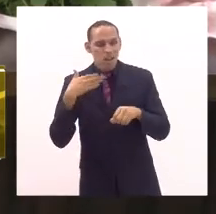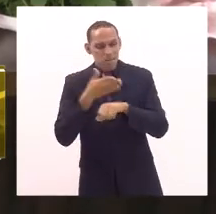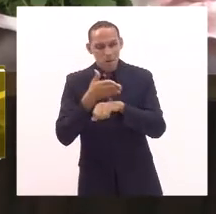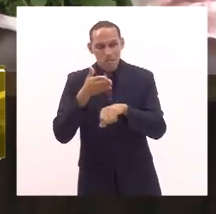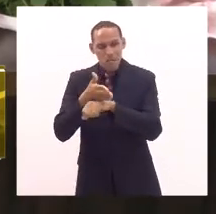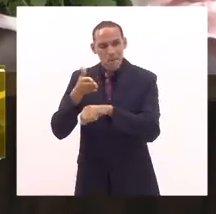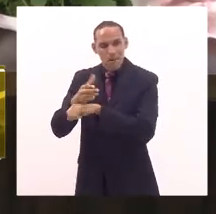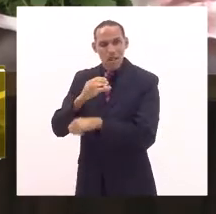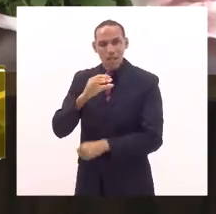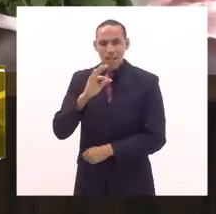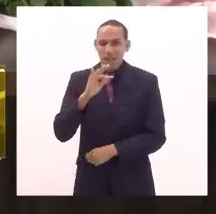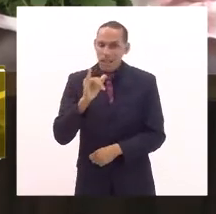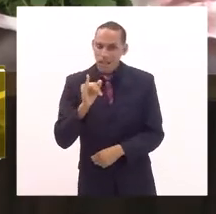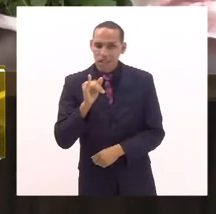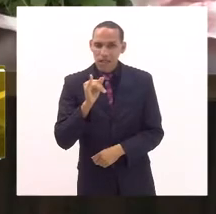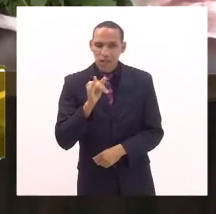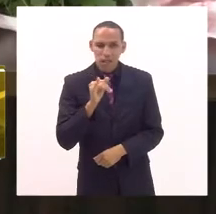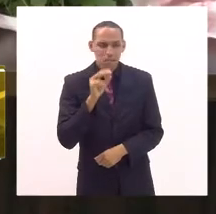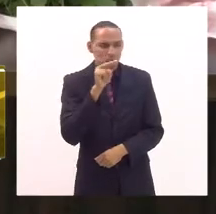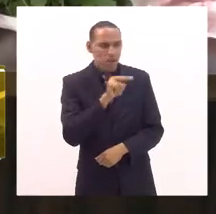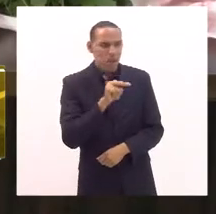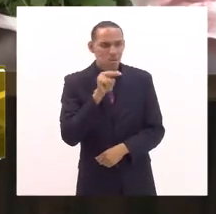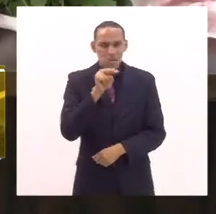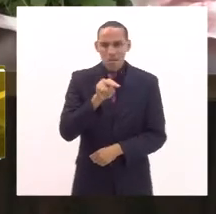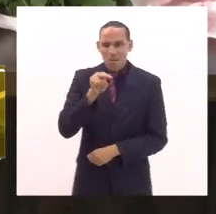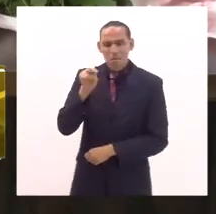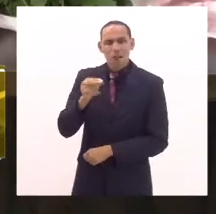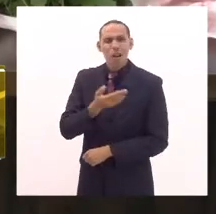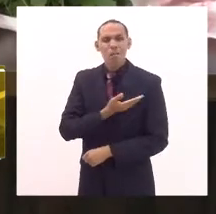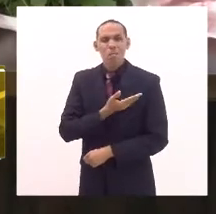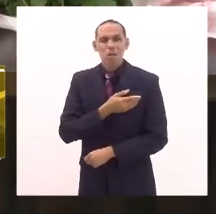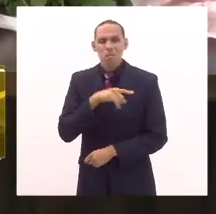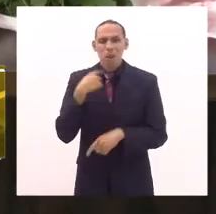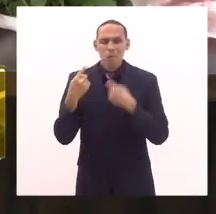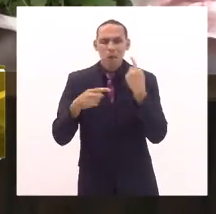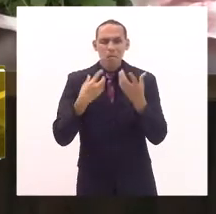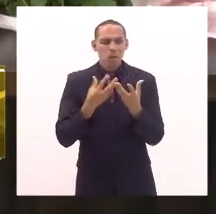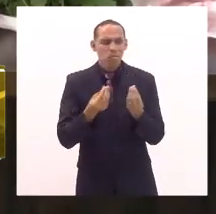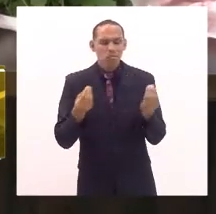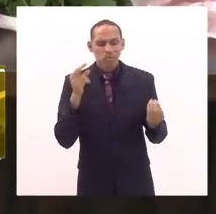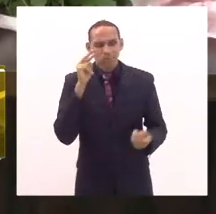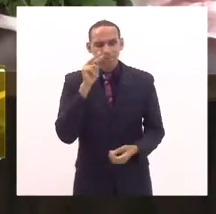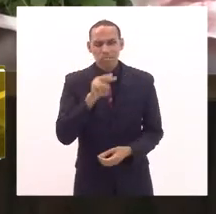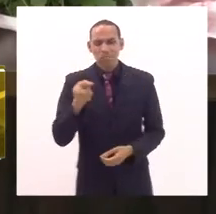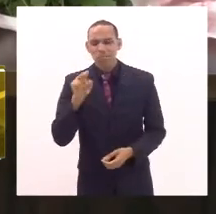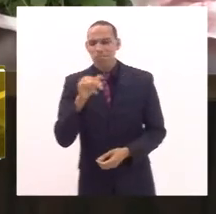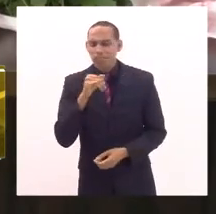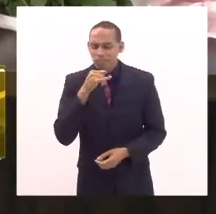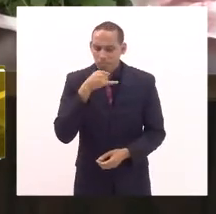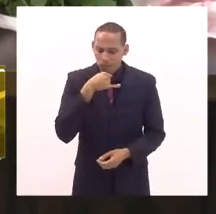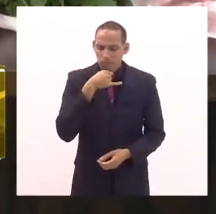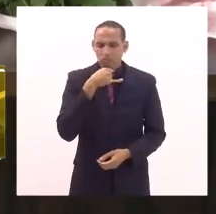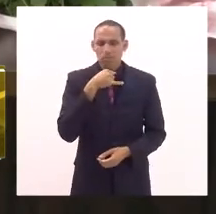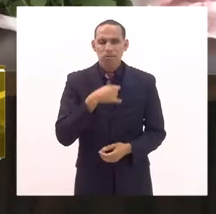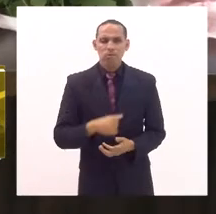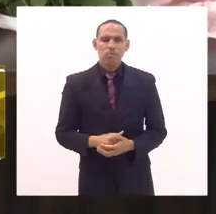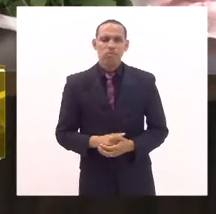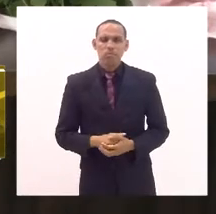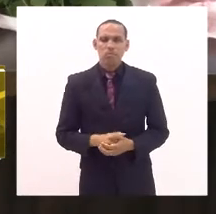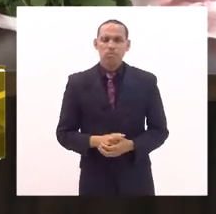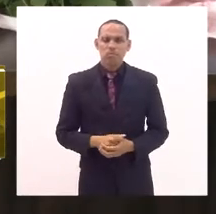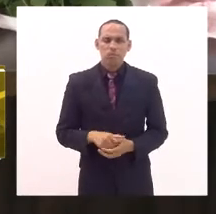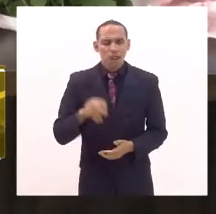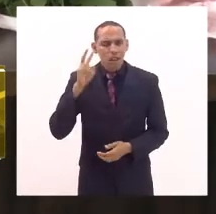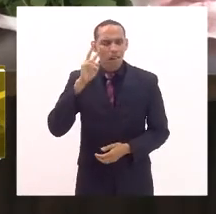com pessoas. Eu vi muitos amigos meus morrerem. E é muito triste. Me